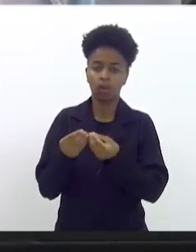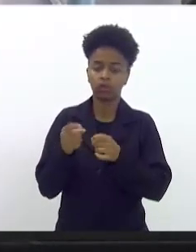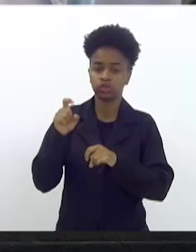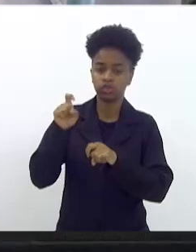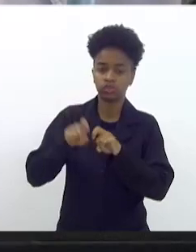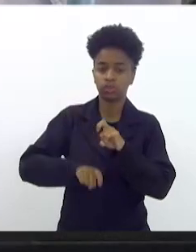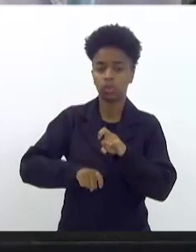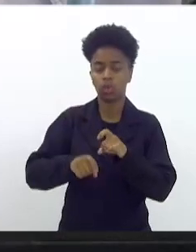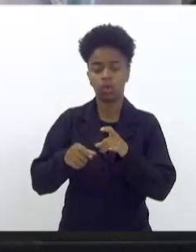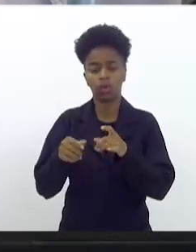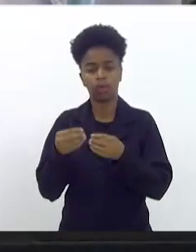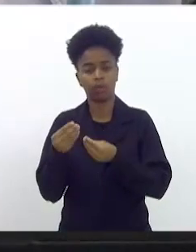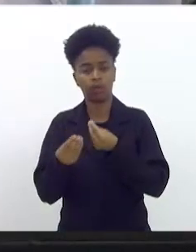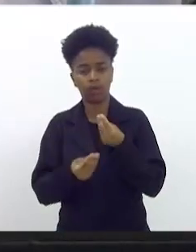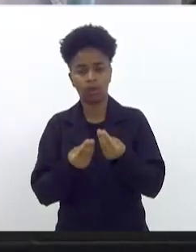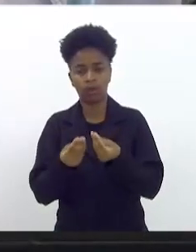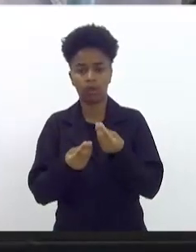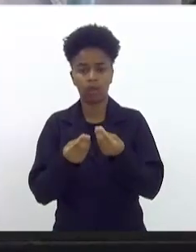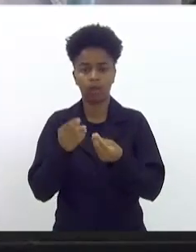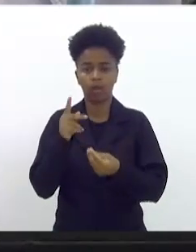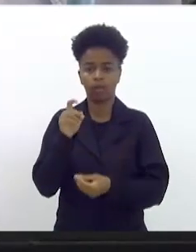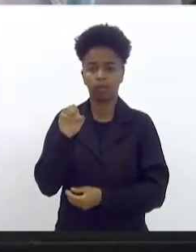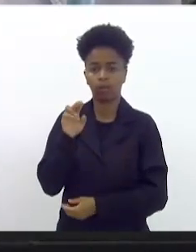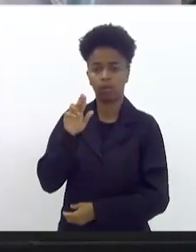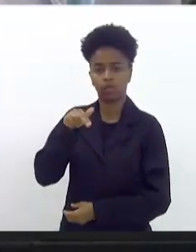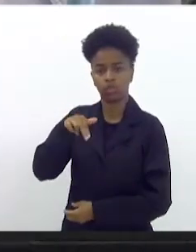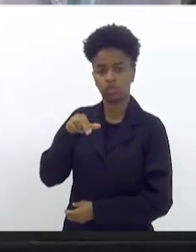sexual, exatamente da pornografia de